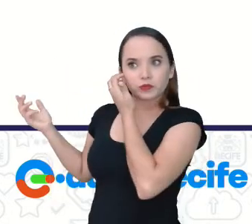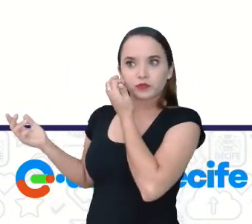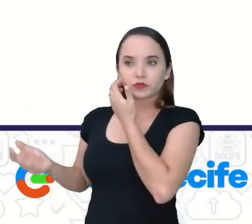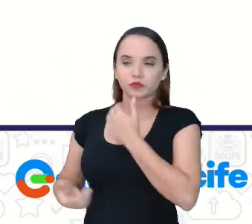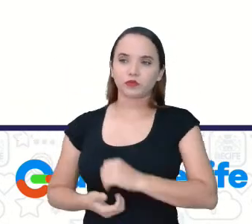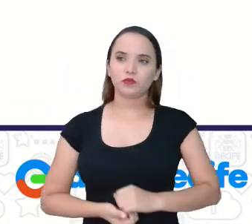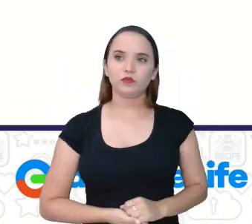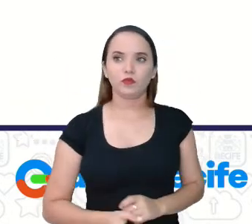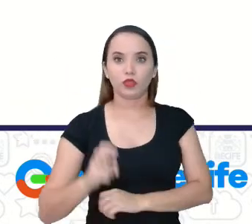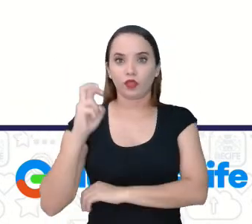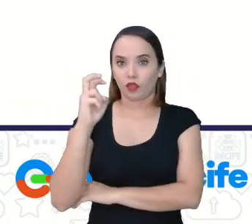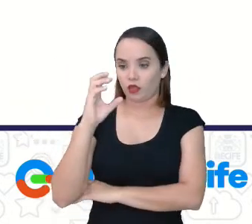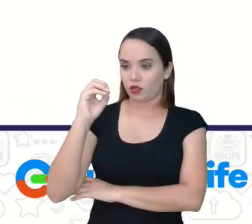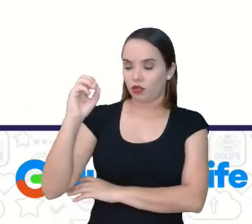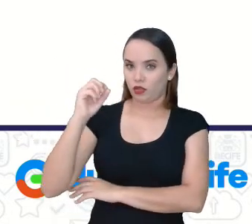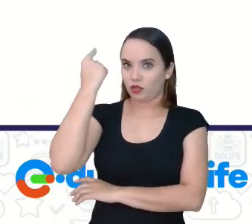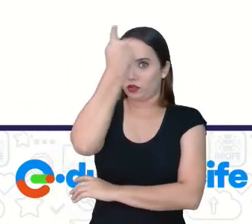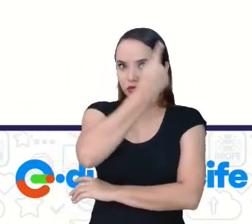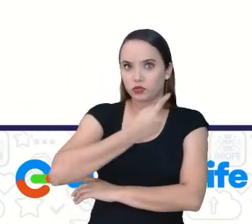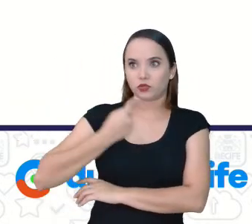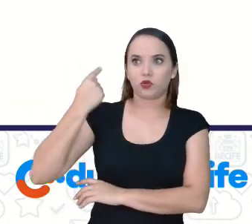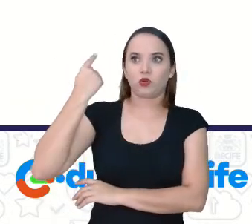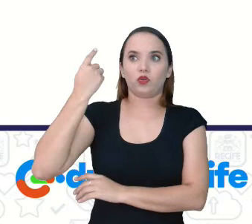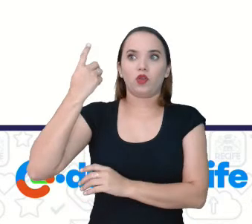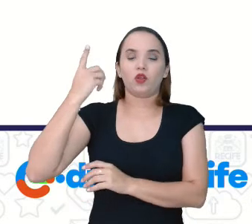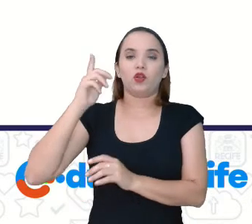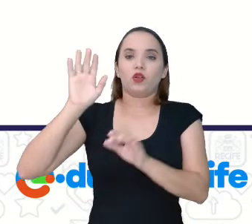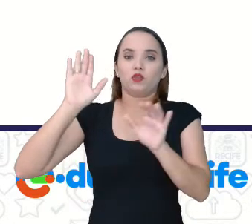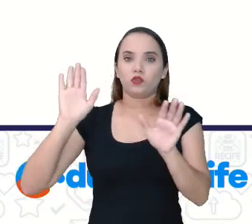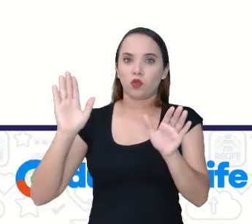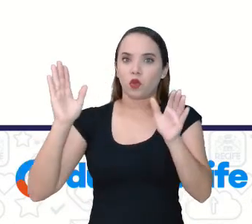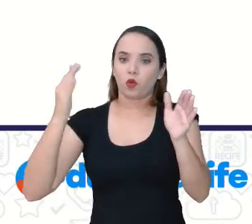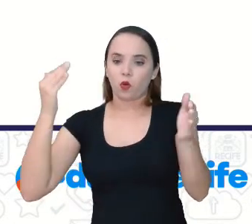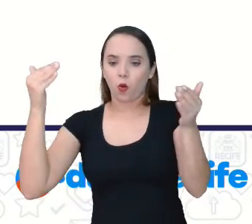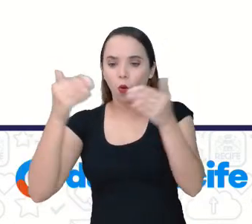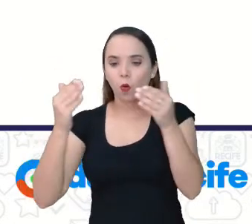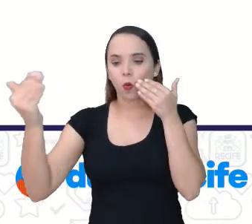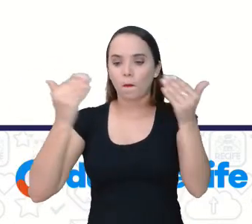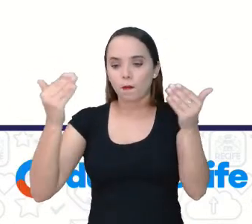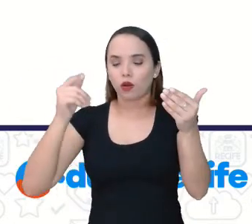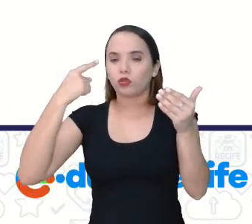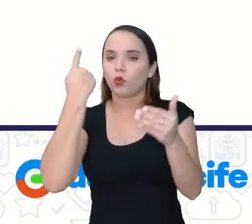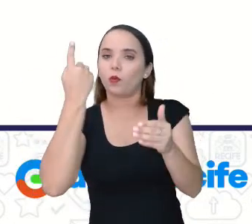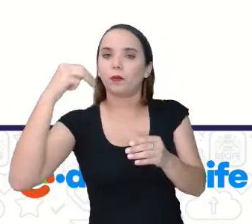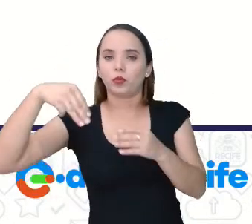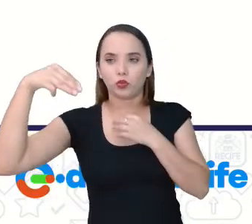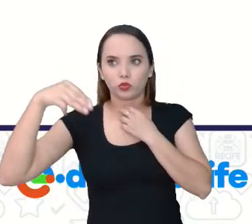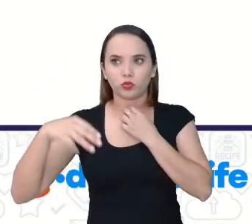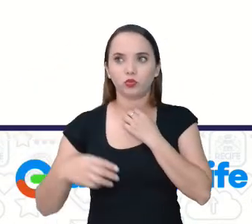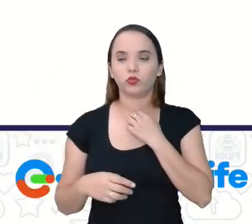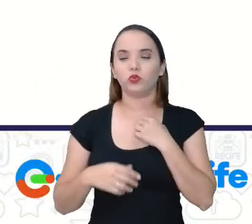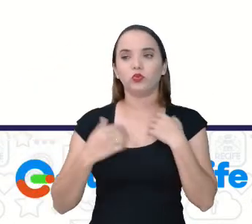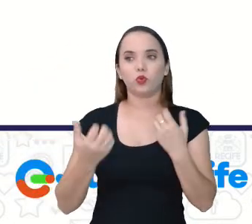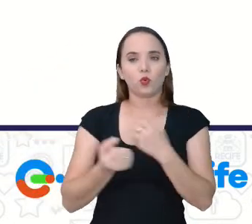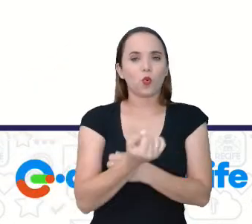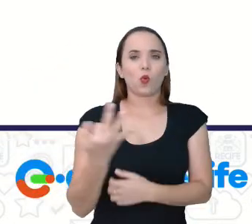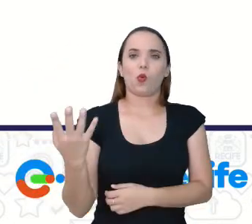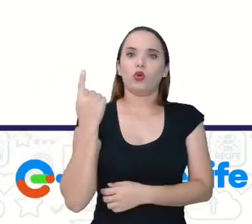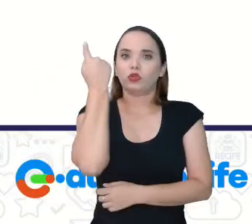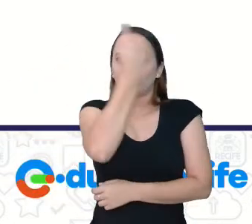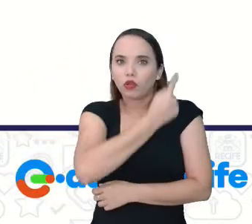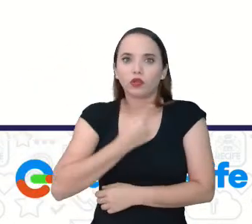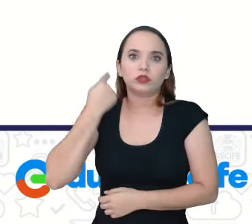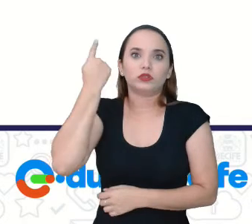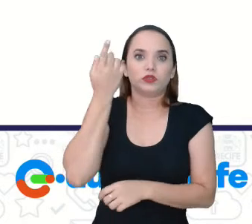500 horas de vídeo por minuto. A pergunta é, quantas horas de vídeo vão ser postados aí